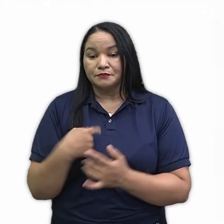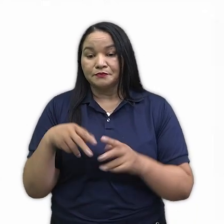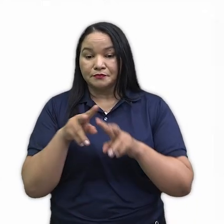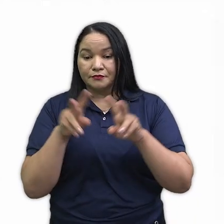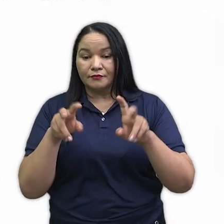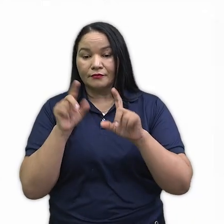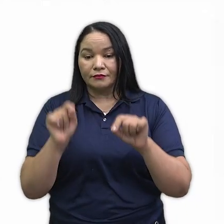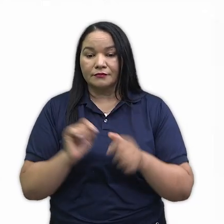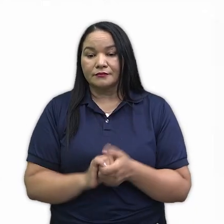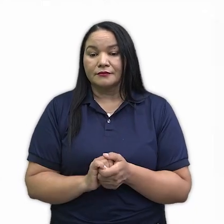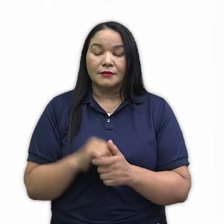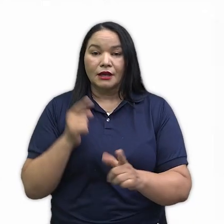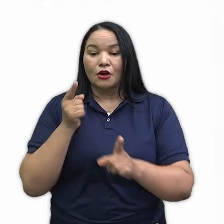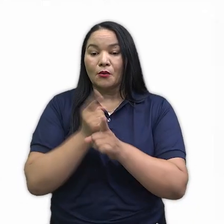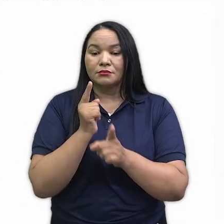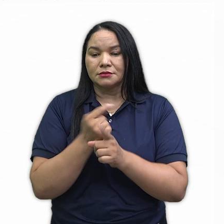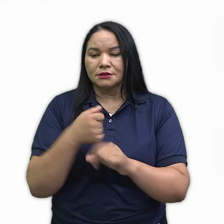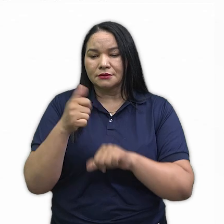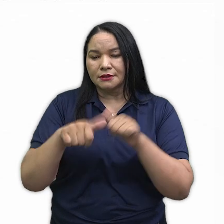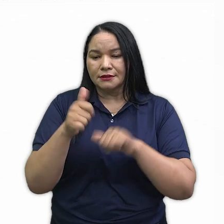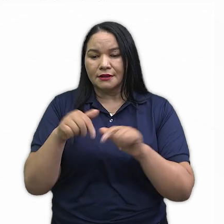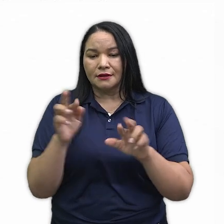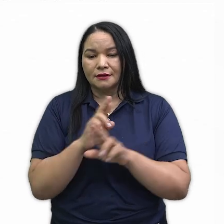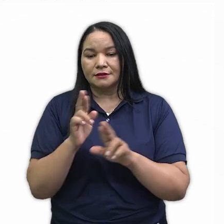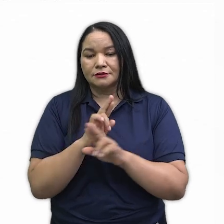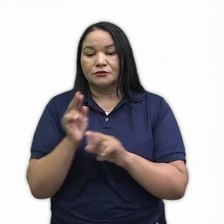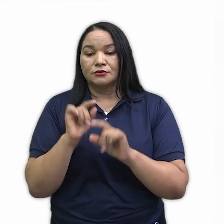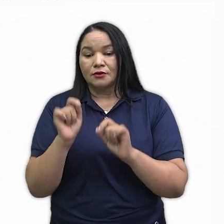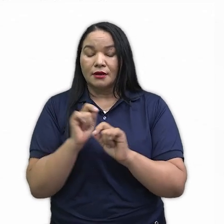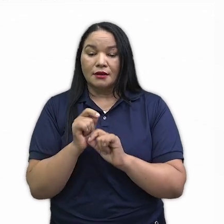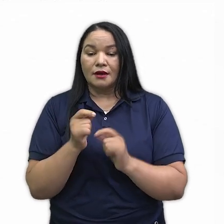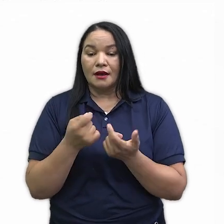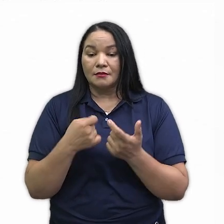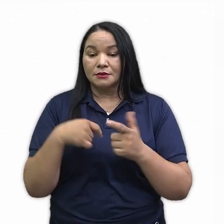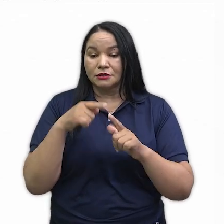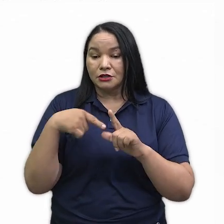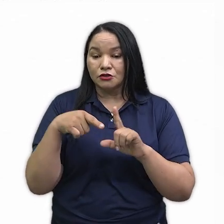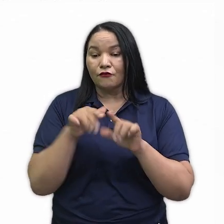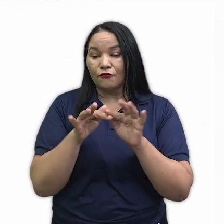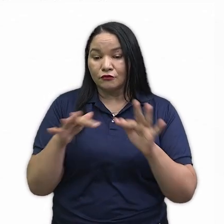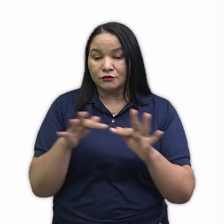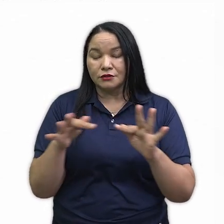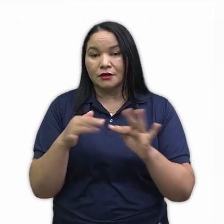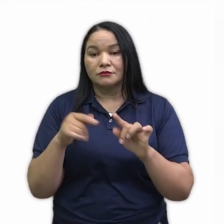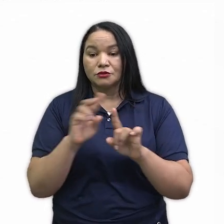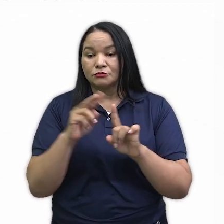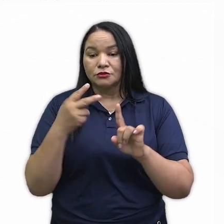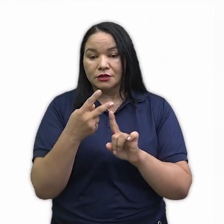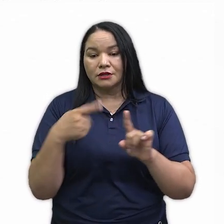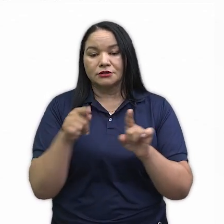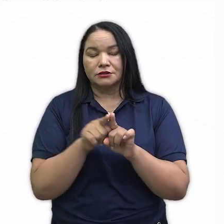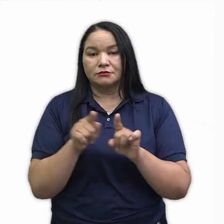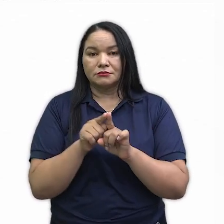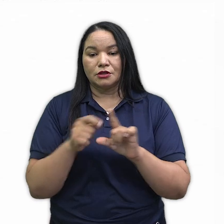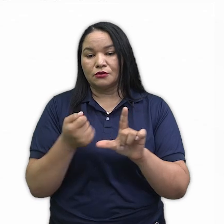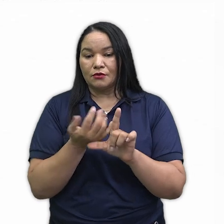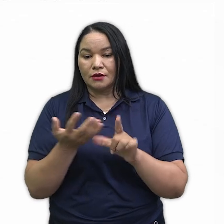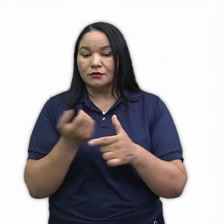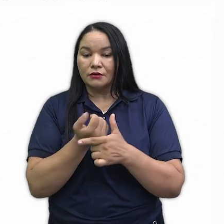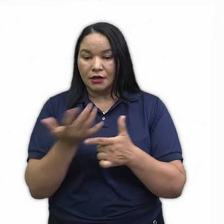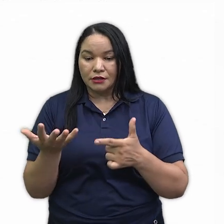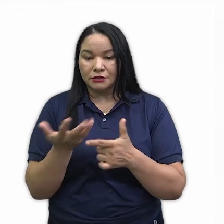como objeto de conhecimento identificação e análise das relações entre as representações de funções exponencial